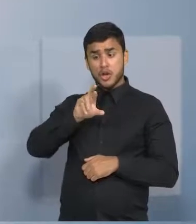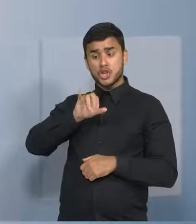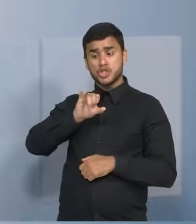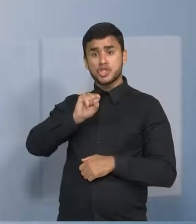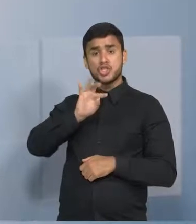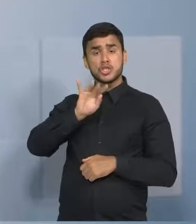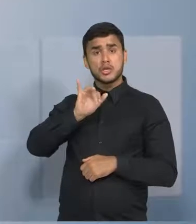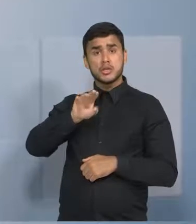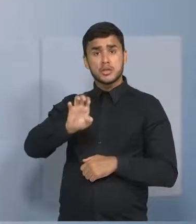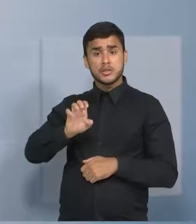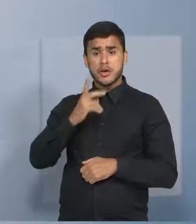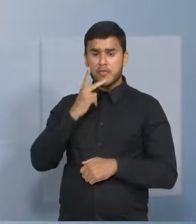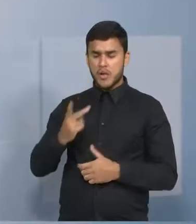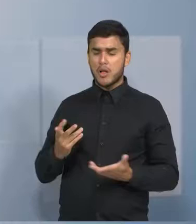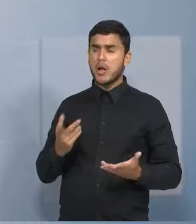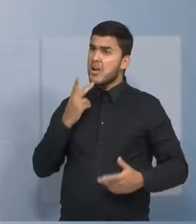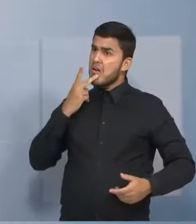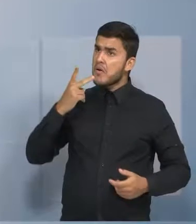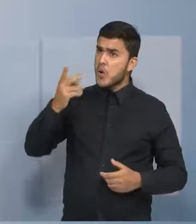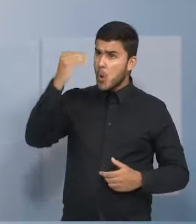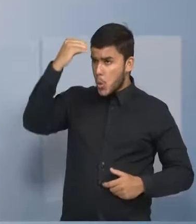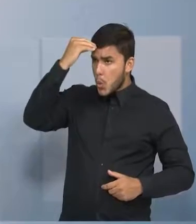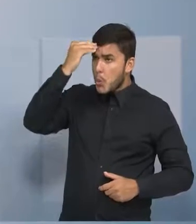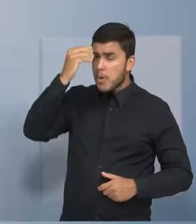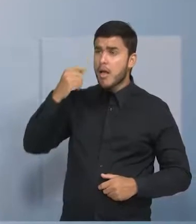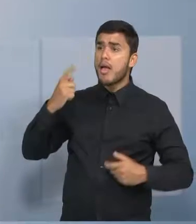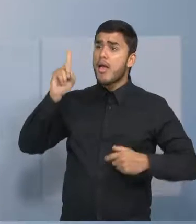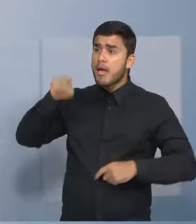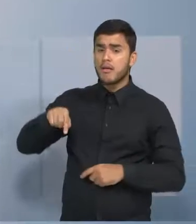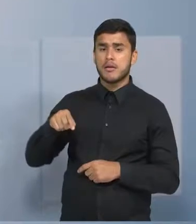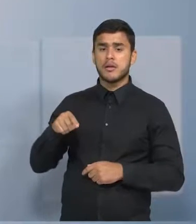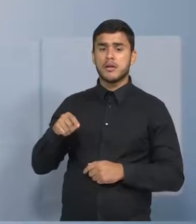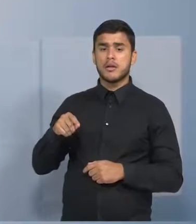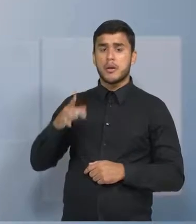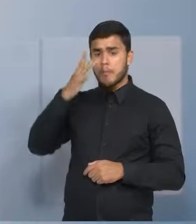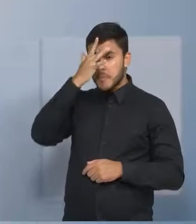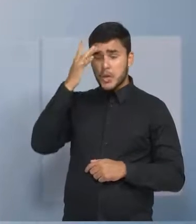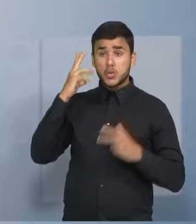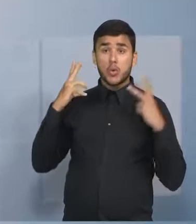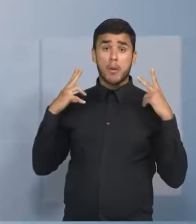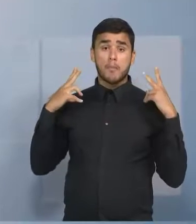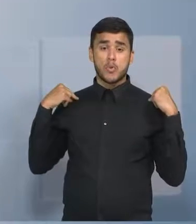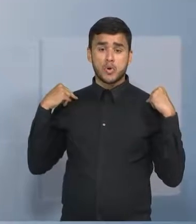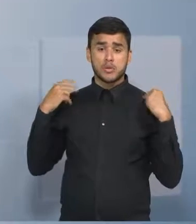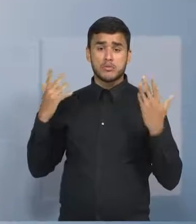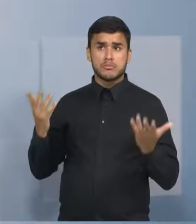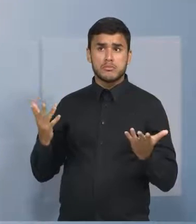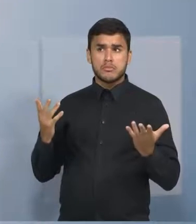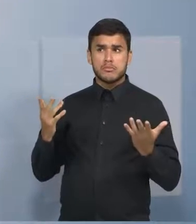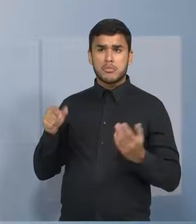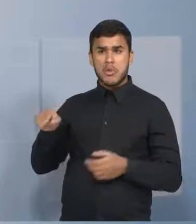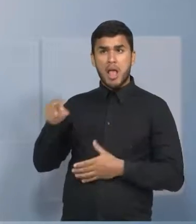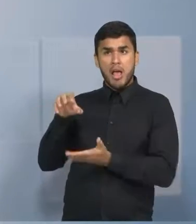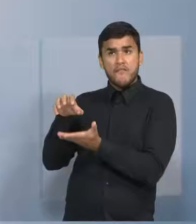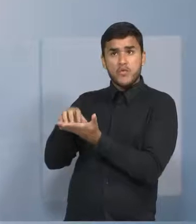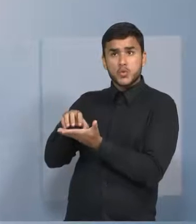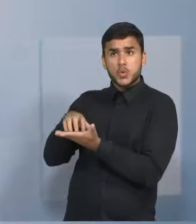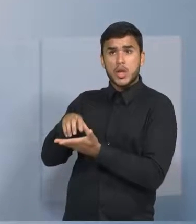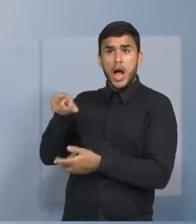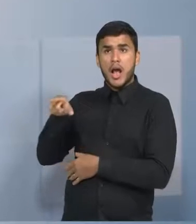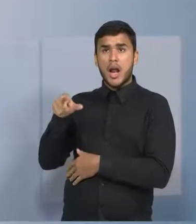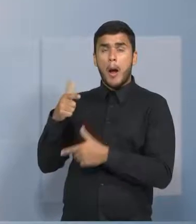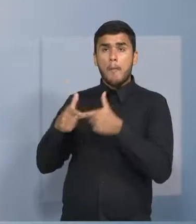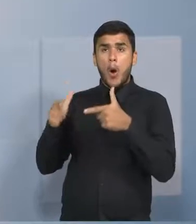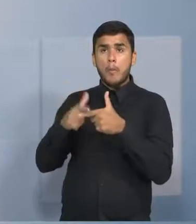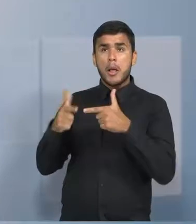e ainda insinuar que a culpa era dos motoristas. Pô, brincadeira, né,